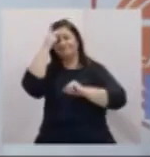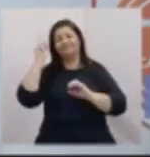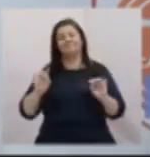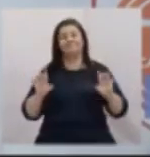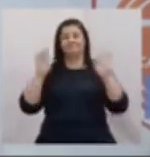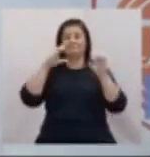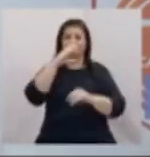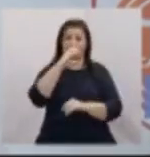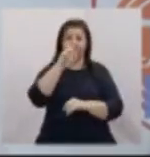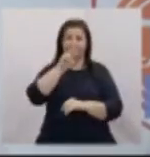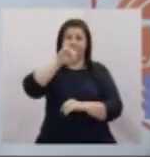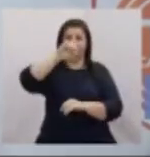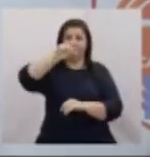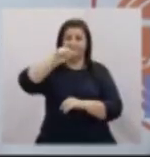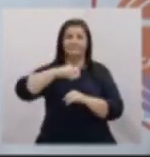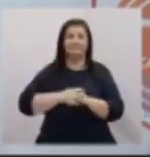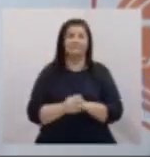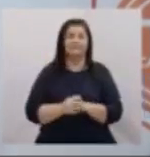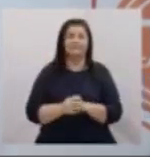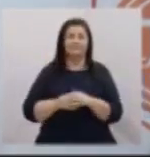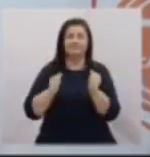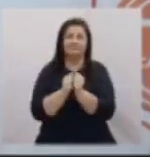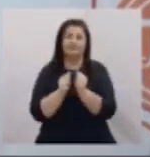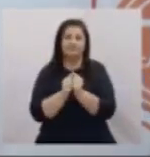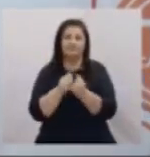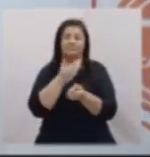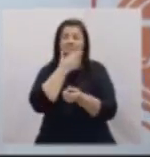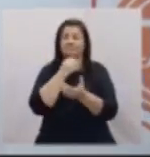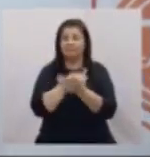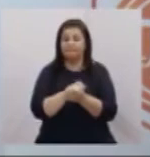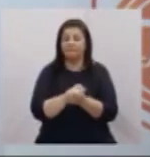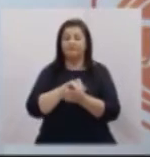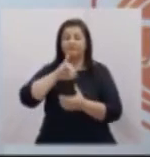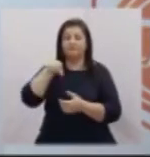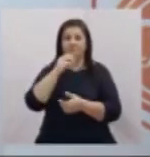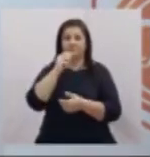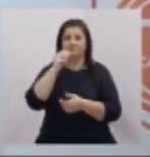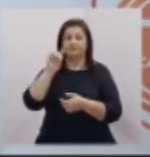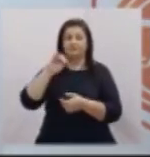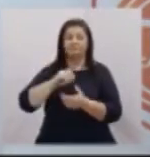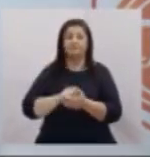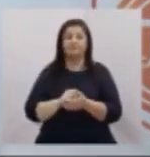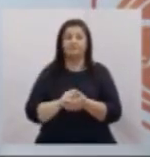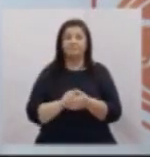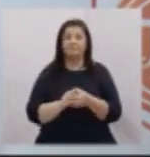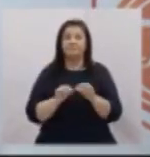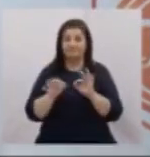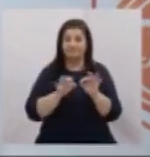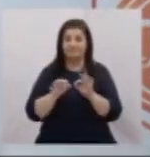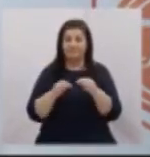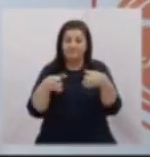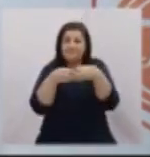Cris. A Cris, juntamente com seu marido João Guilherme, há 6 anos, eles criaram um grupo de casais, o qual eu faço